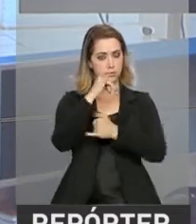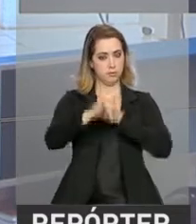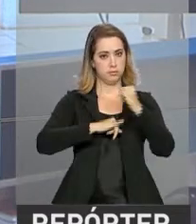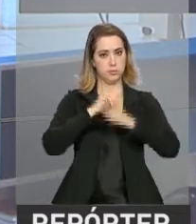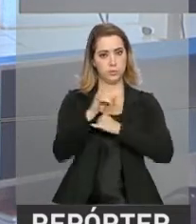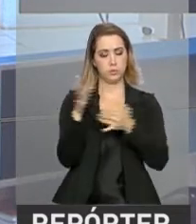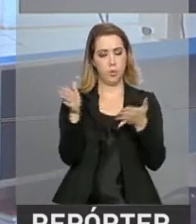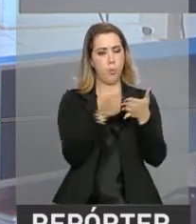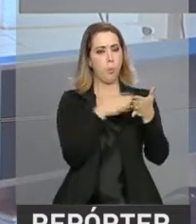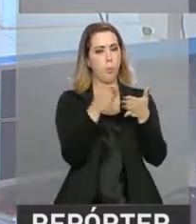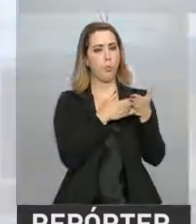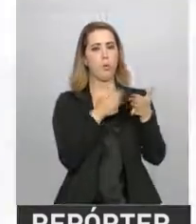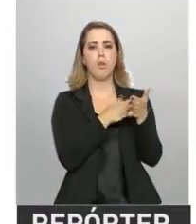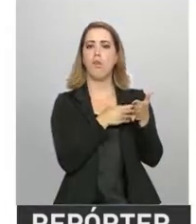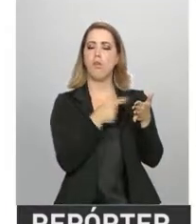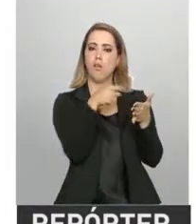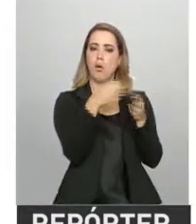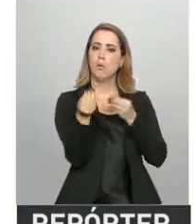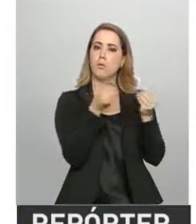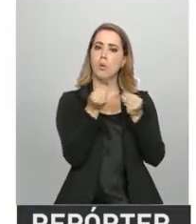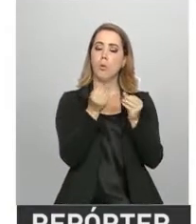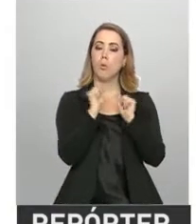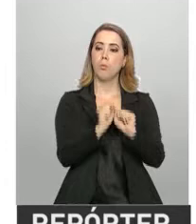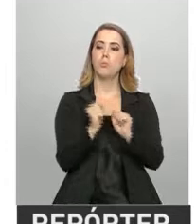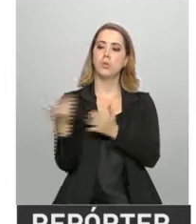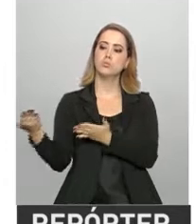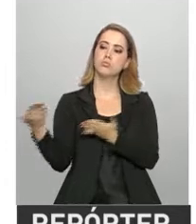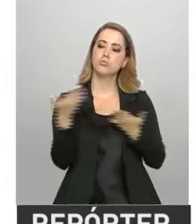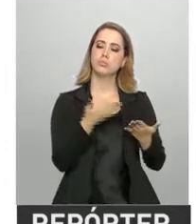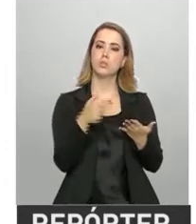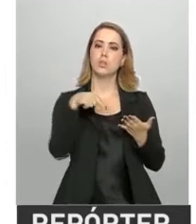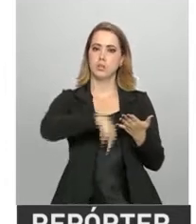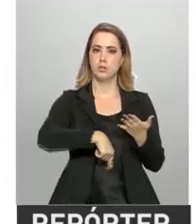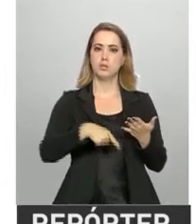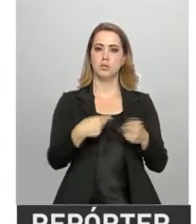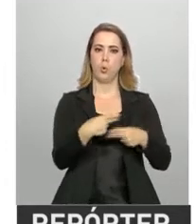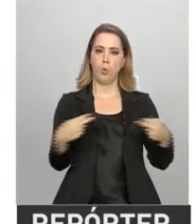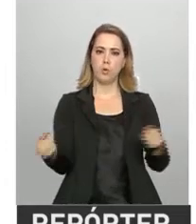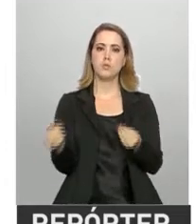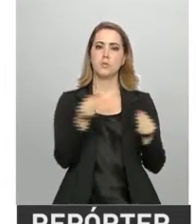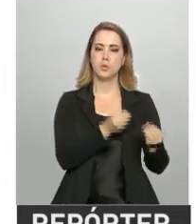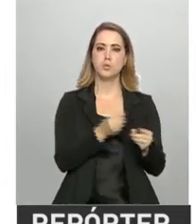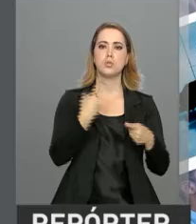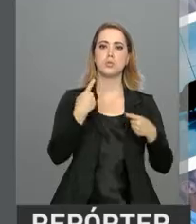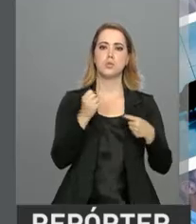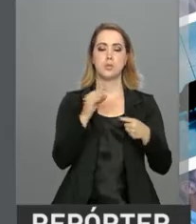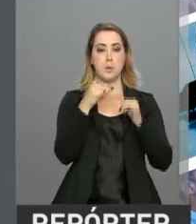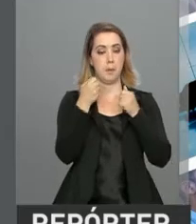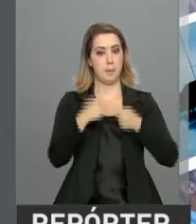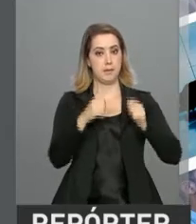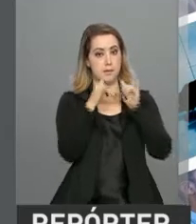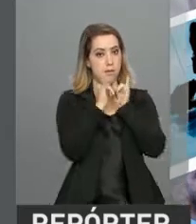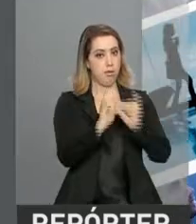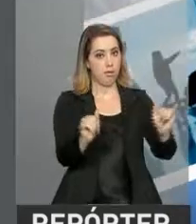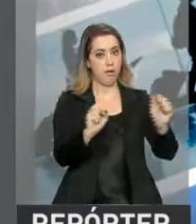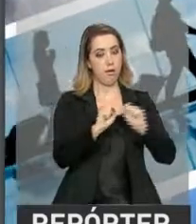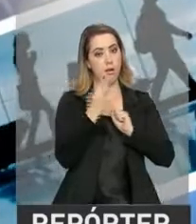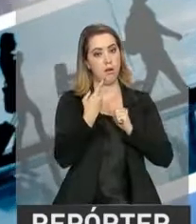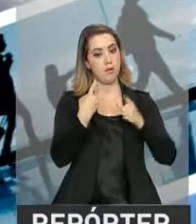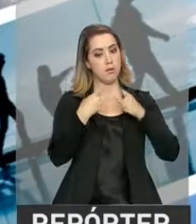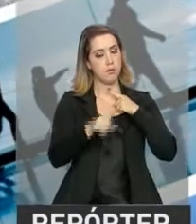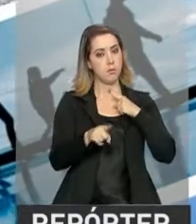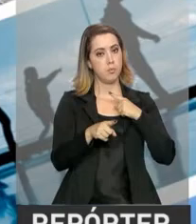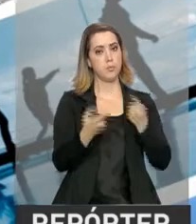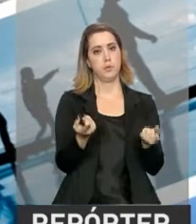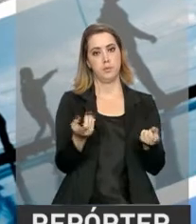para mostrar o que pode ser trazido para o país o que deve ser declarado e o que é proibido é o guia do viajante que conta ainda com